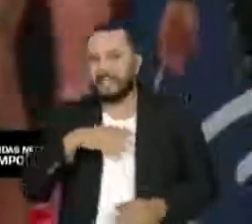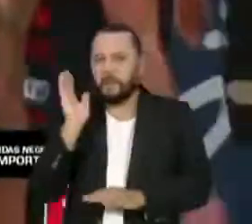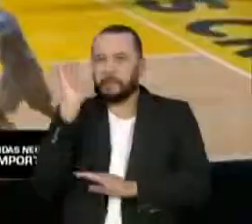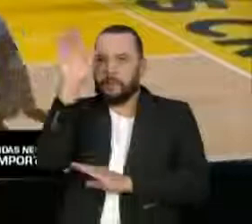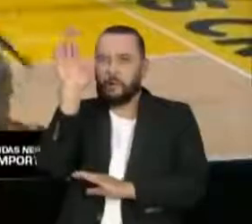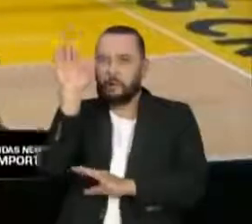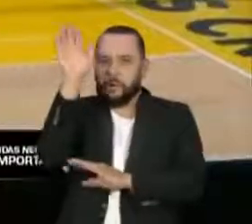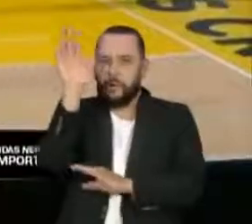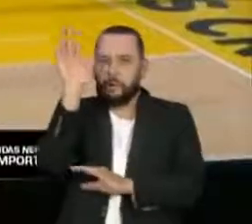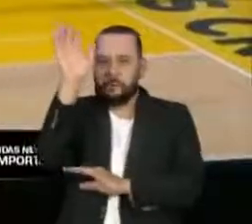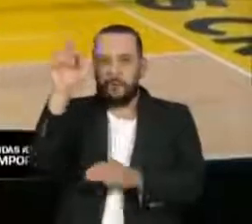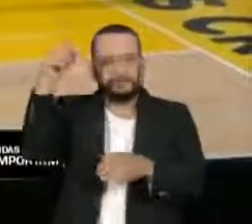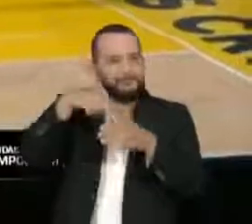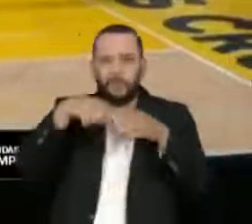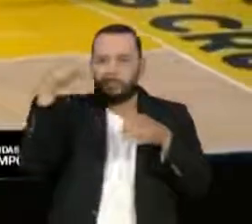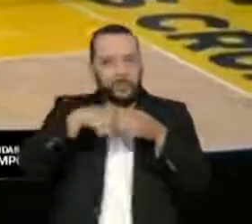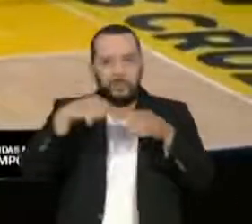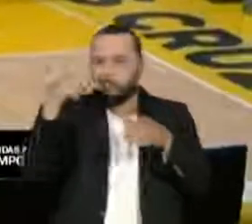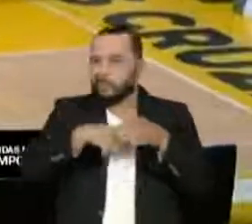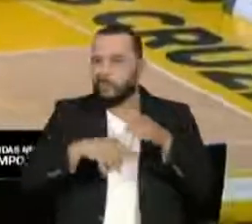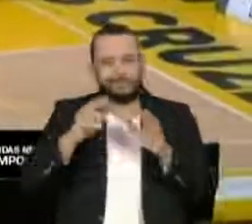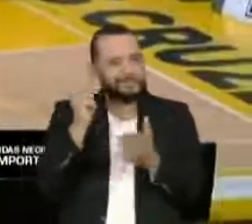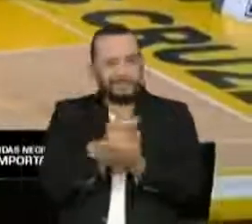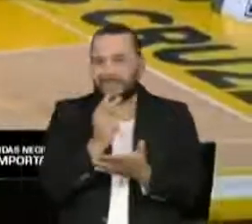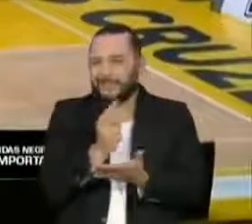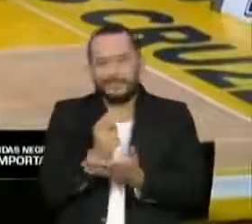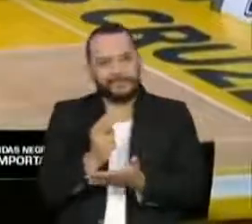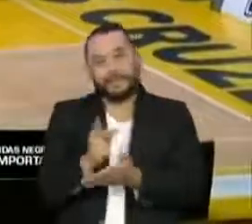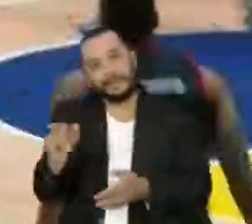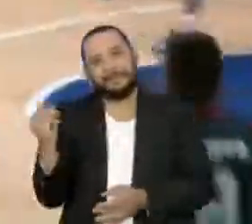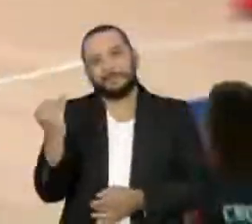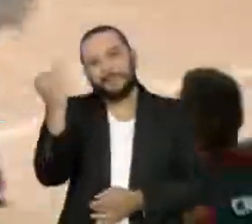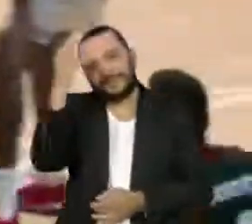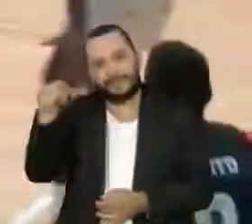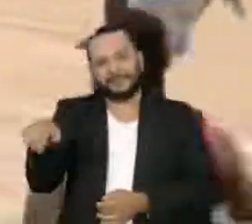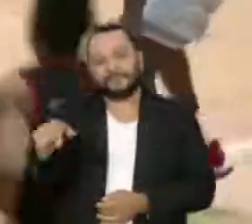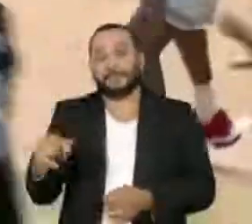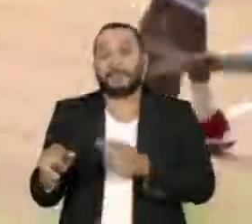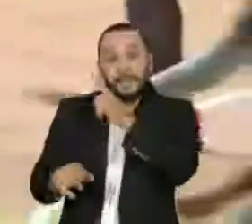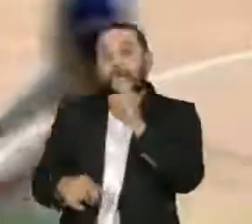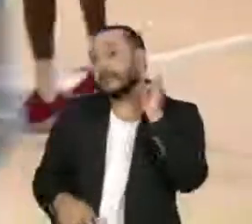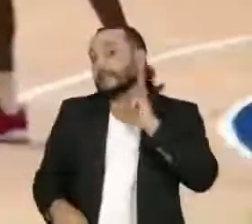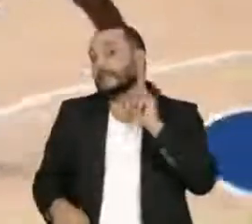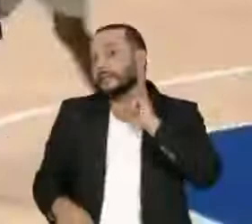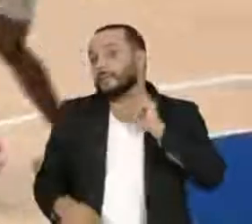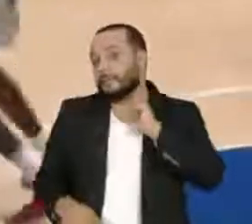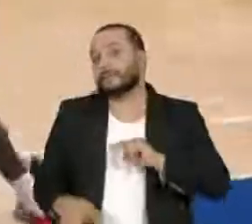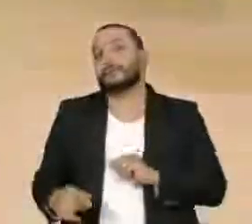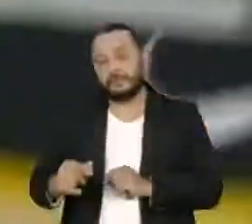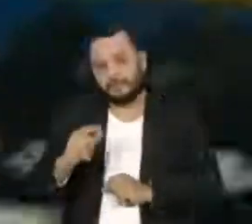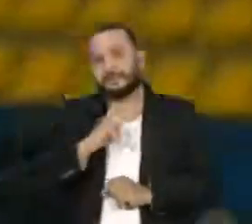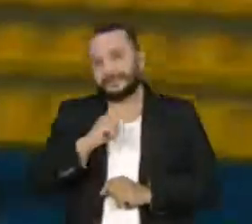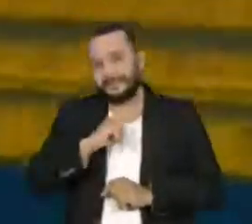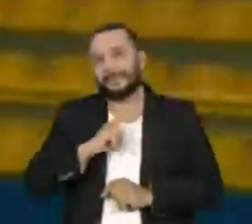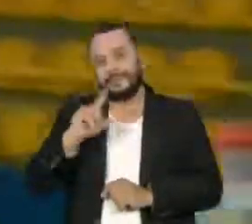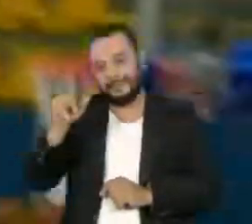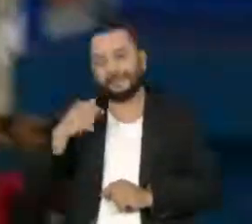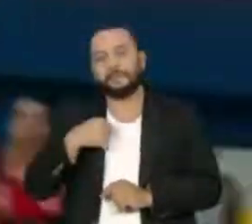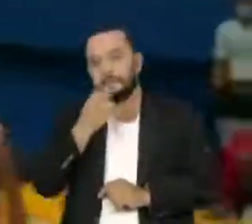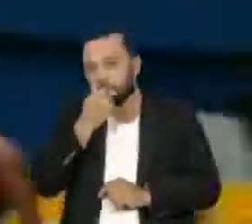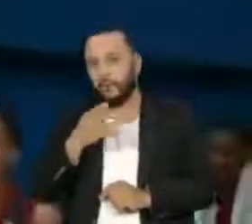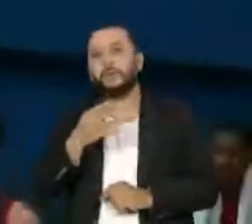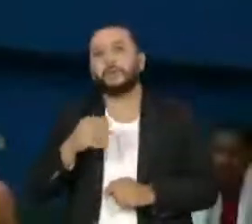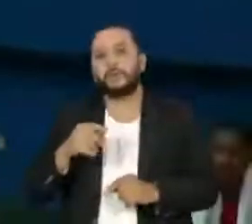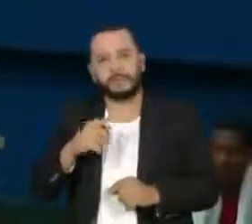15 pontos por partida e será fundamental nesse confronto. O time carioca também faz ótima campanha e tem no